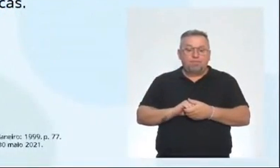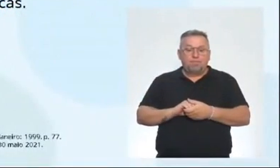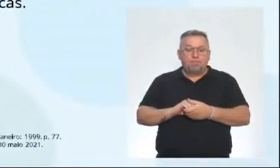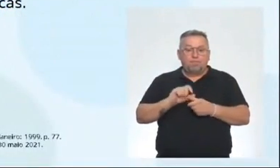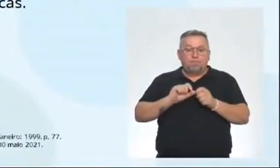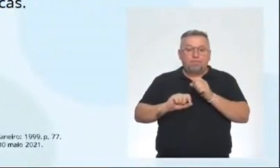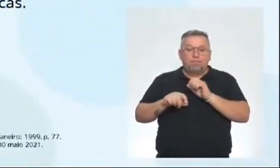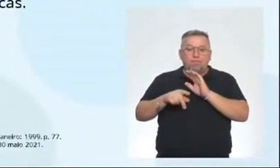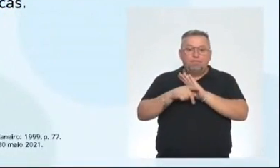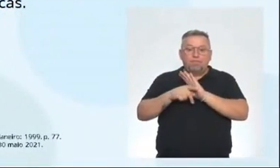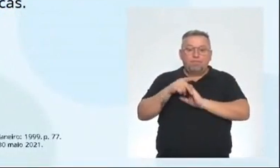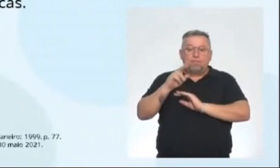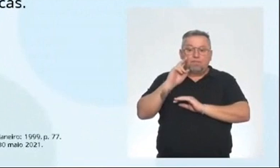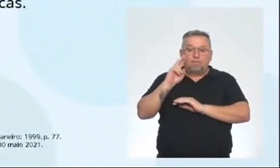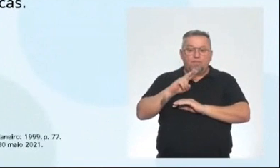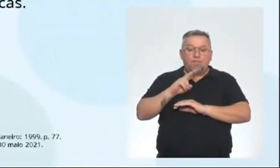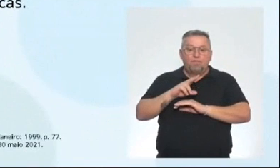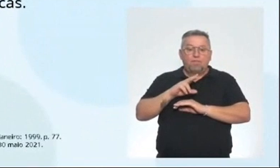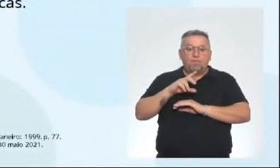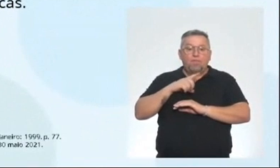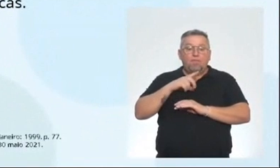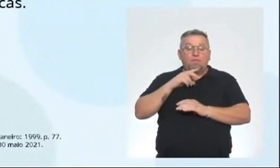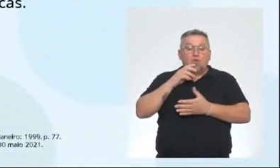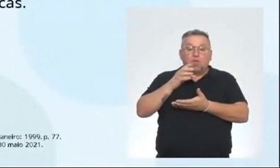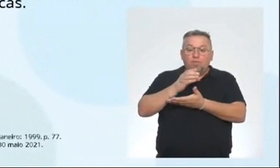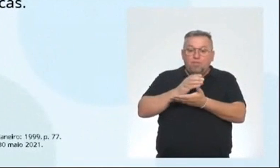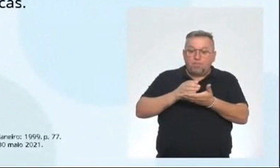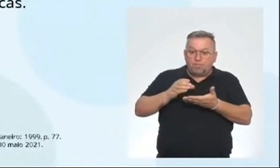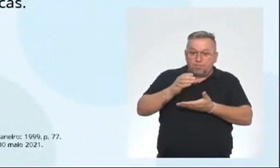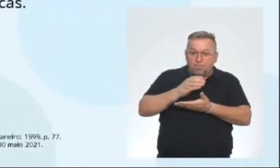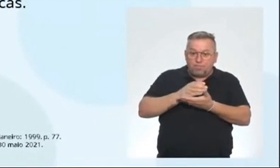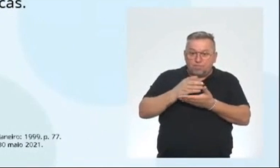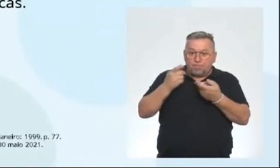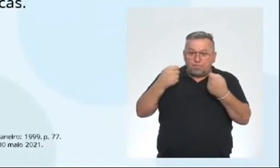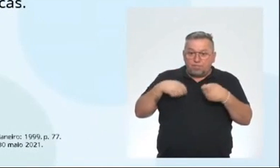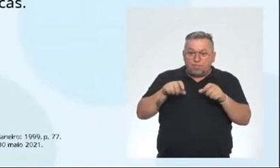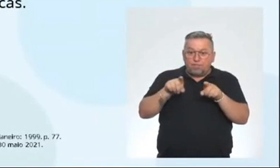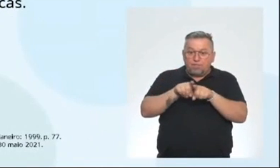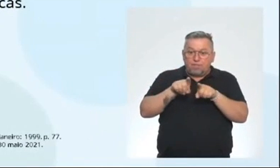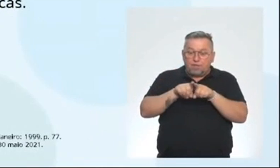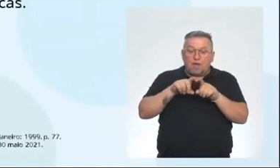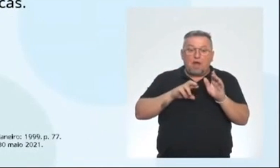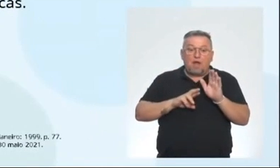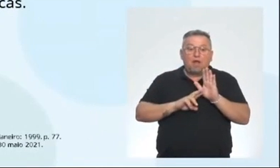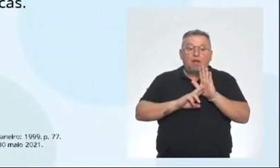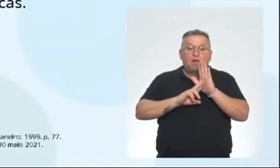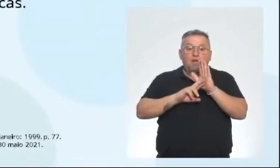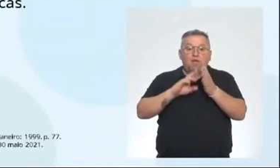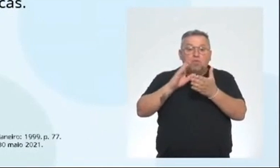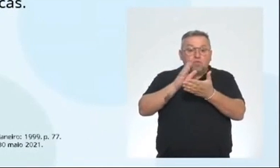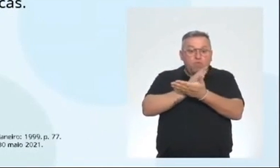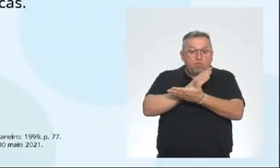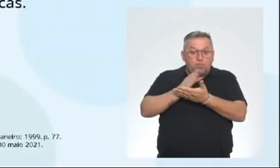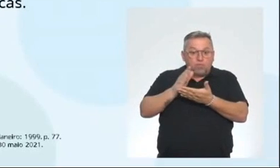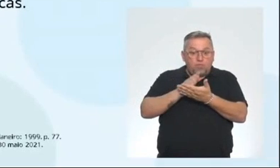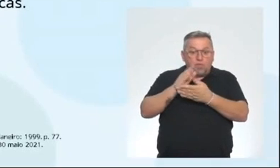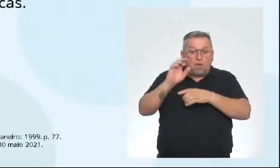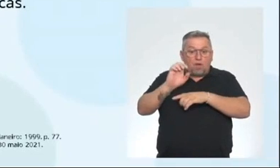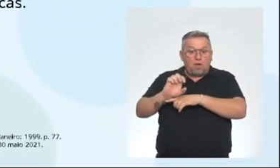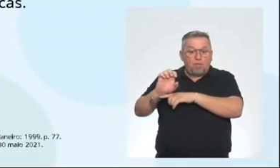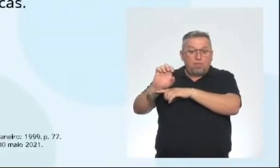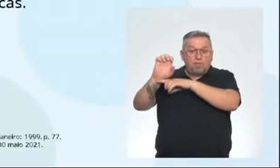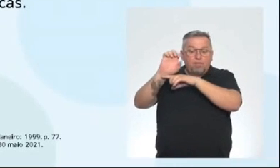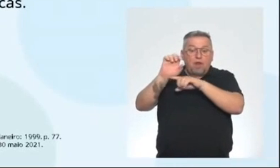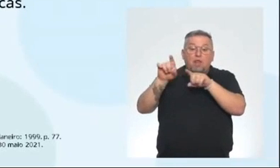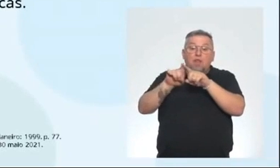perfil topográfico ainda, né? Em uma carta topográfica de grande necessidade, a representação das divisas